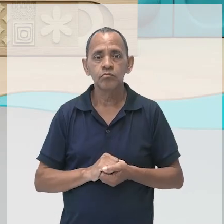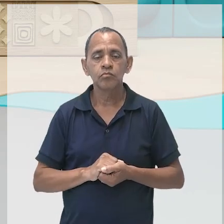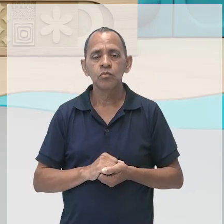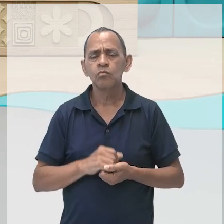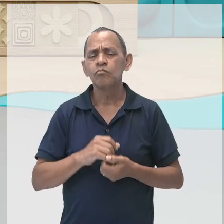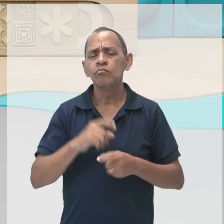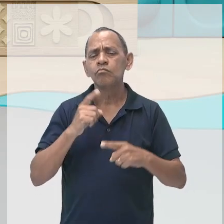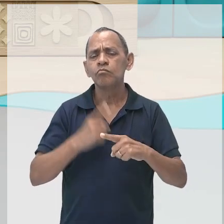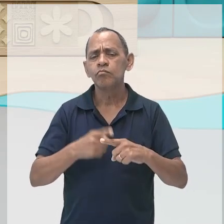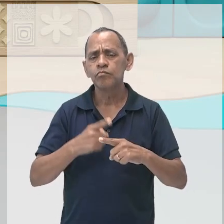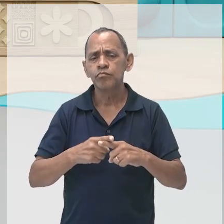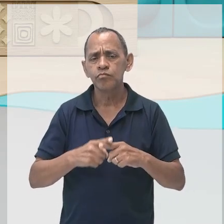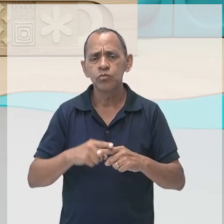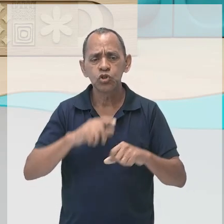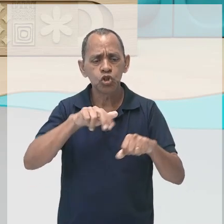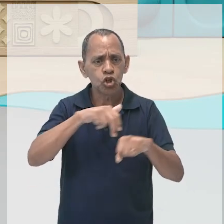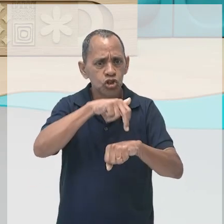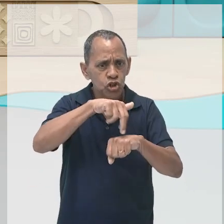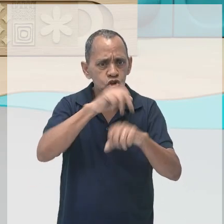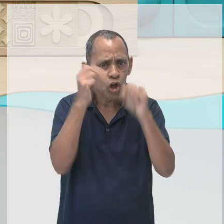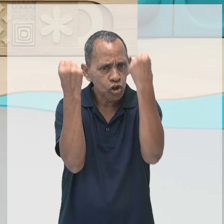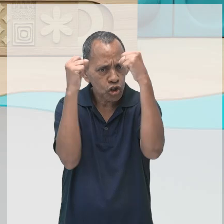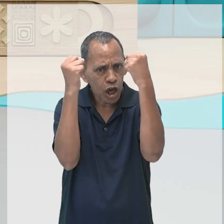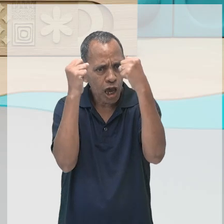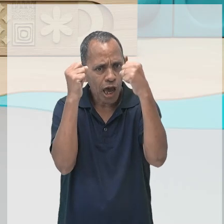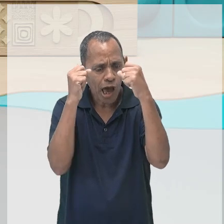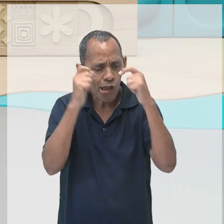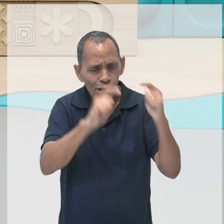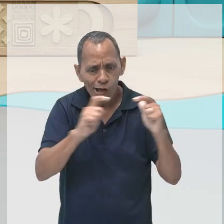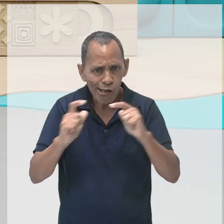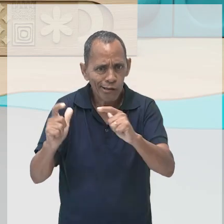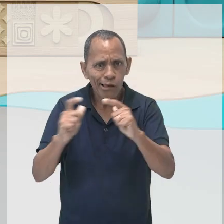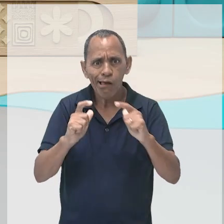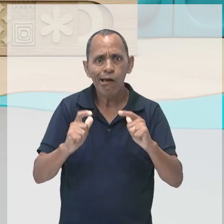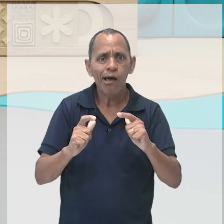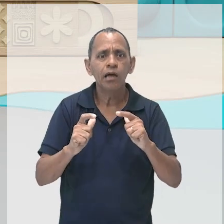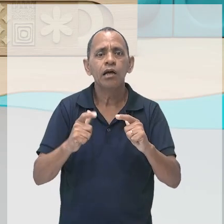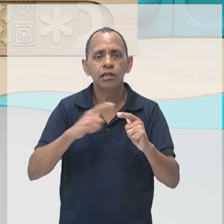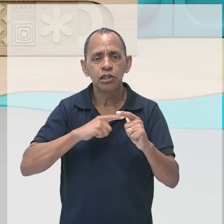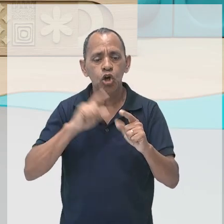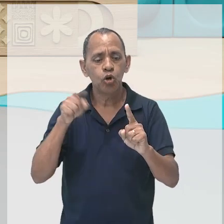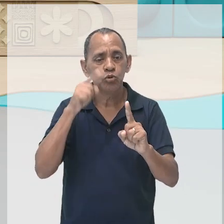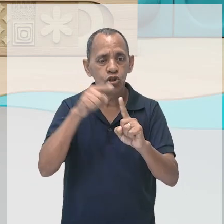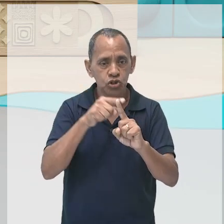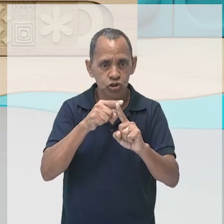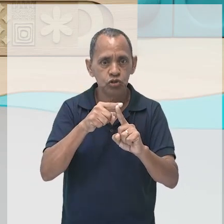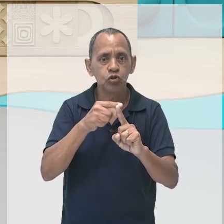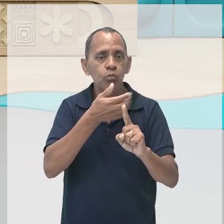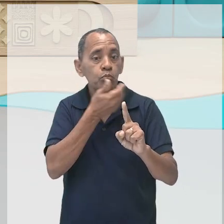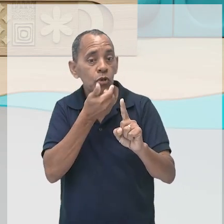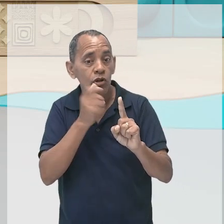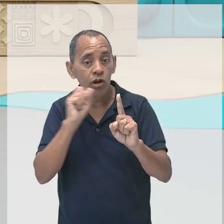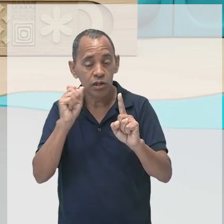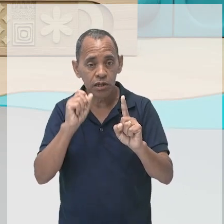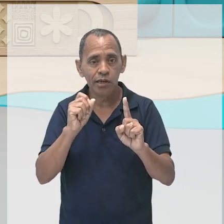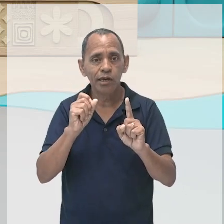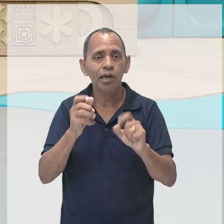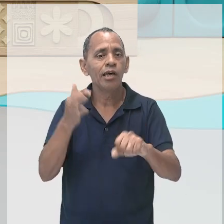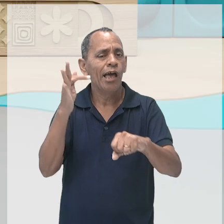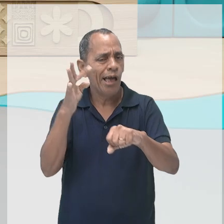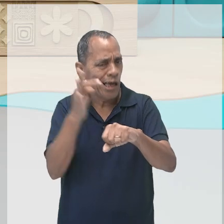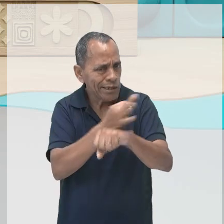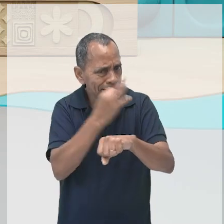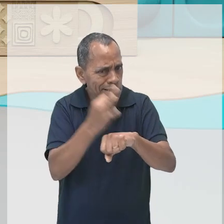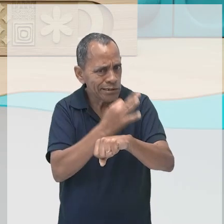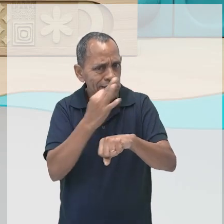localizada? A ginástica localizada tem como objetivo aumentar a resistência muscular e servir de